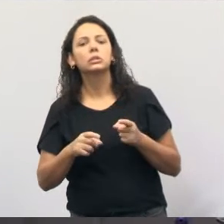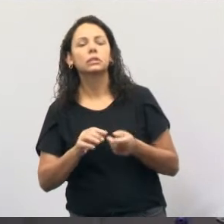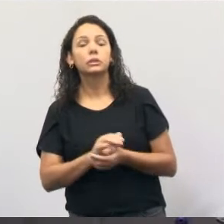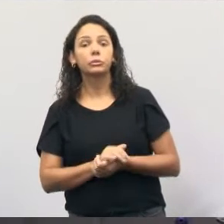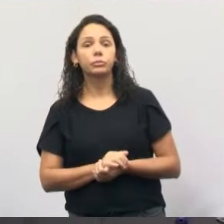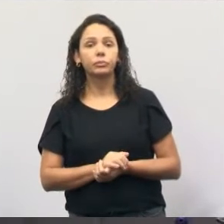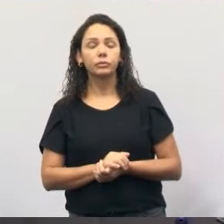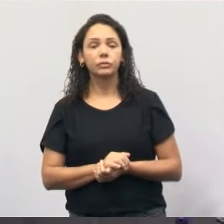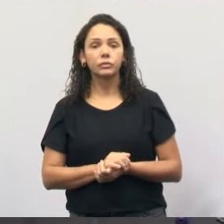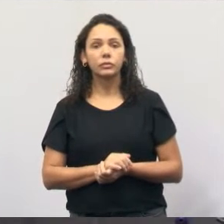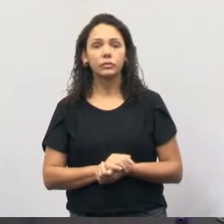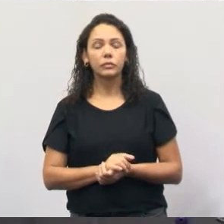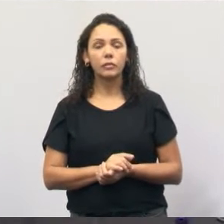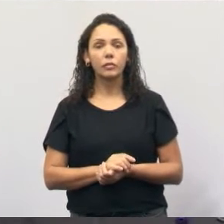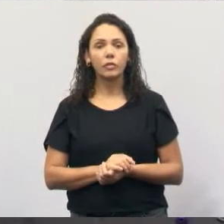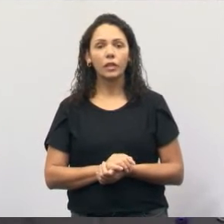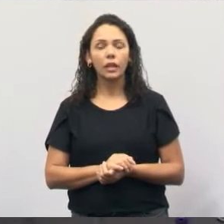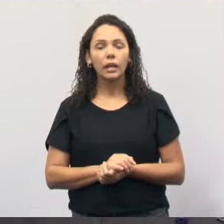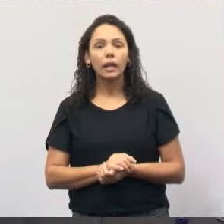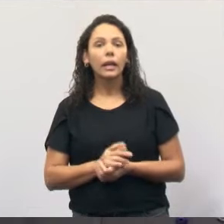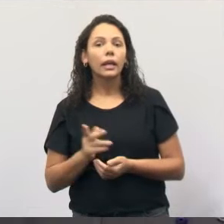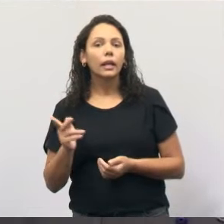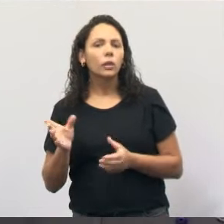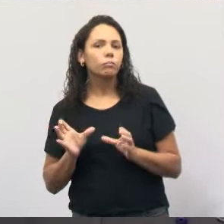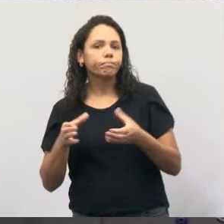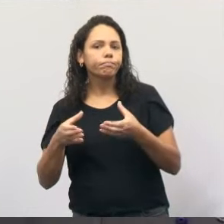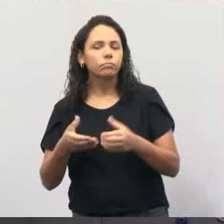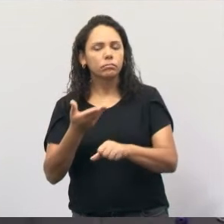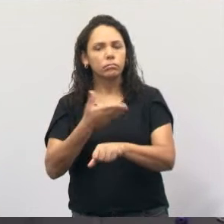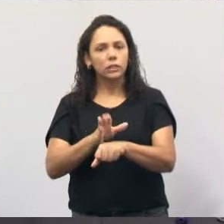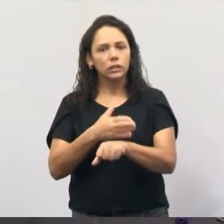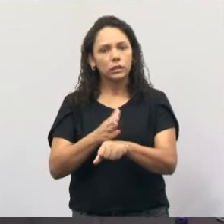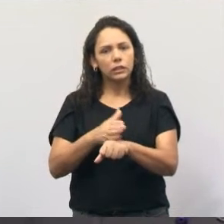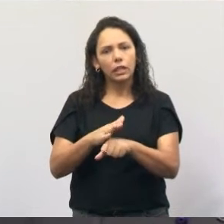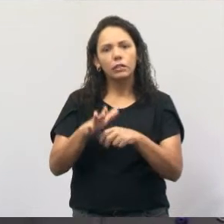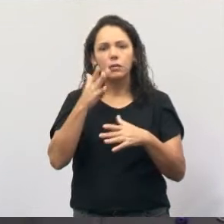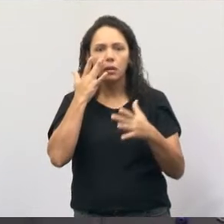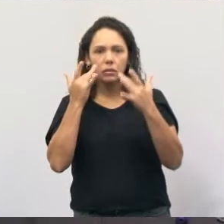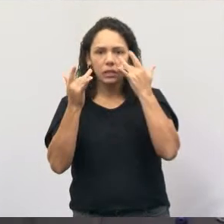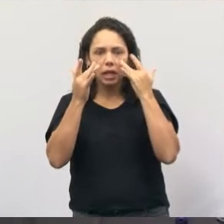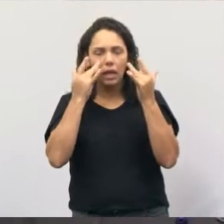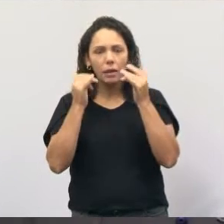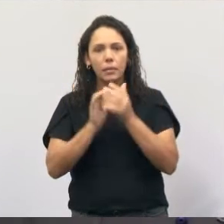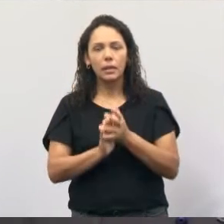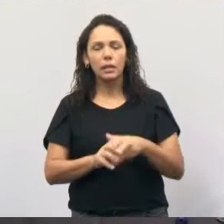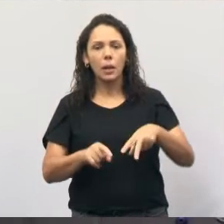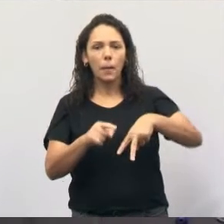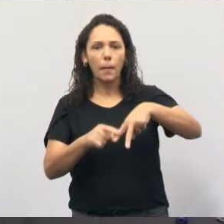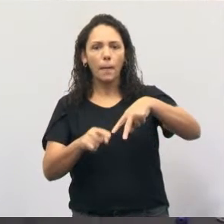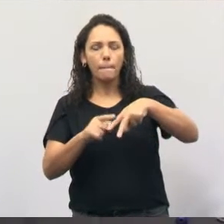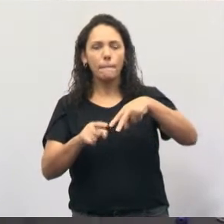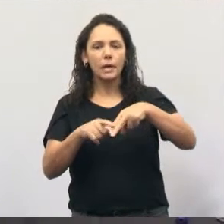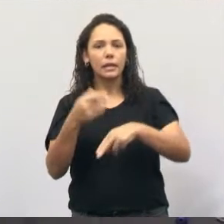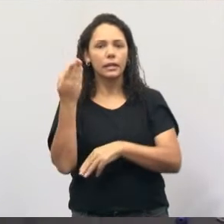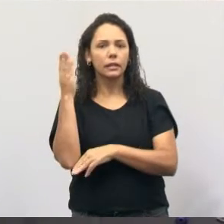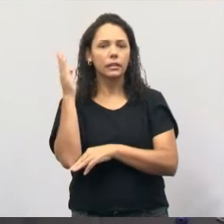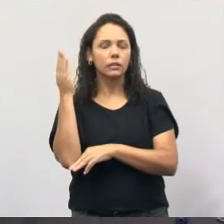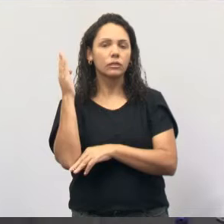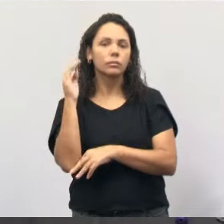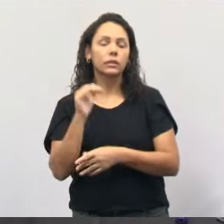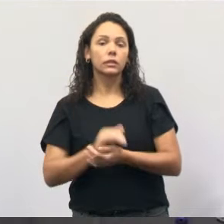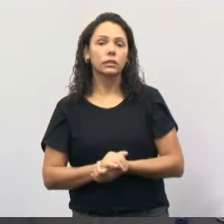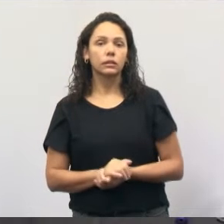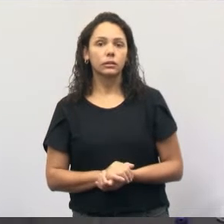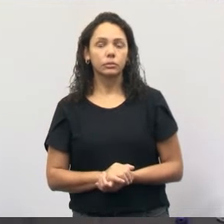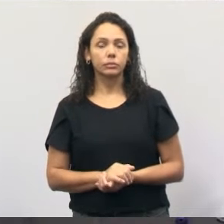o Fernando Andrade, eles ensaiavam uma peça com perna de pau. E a contrapartida